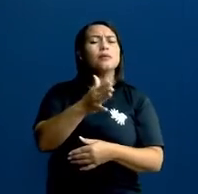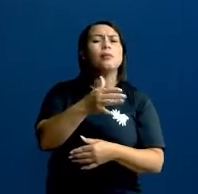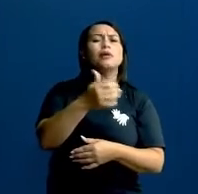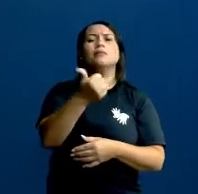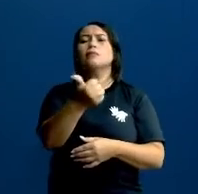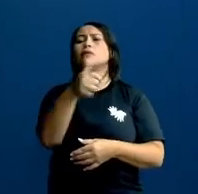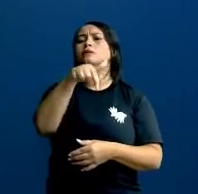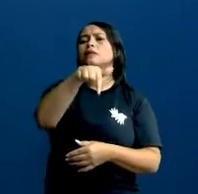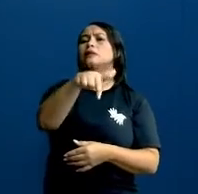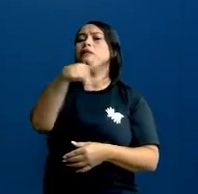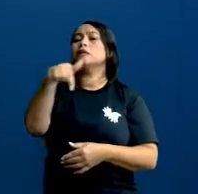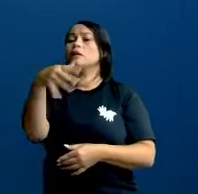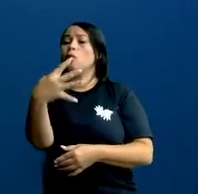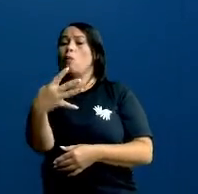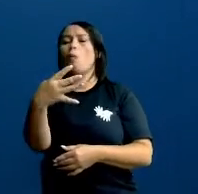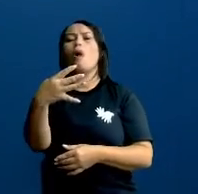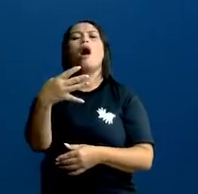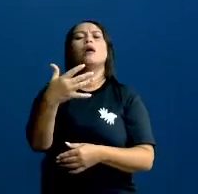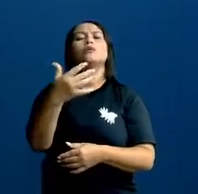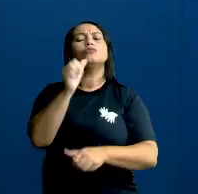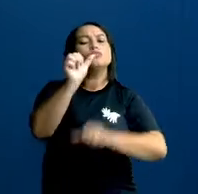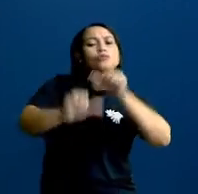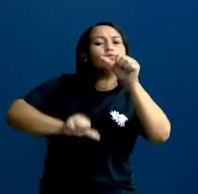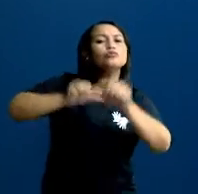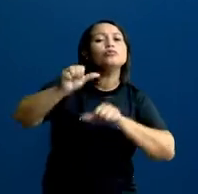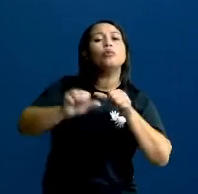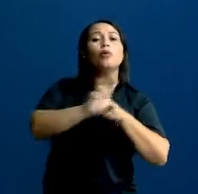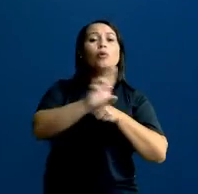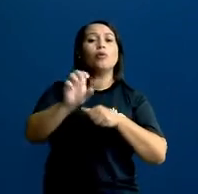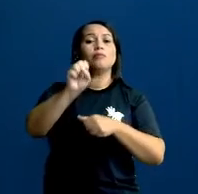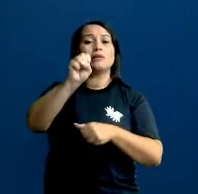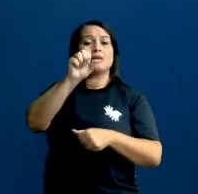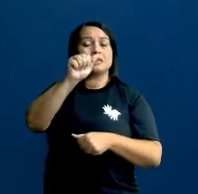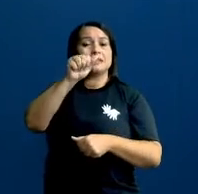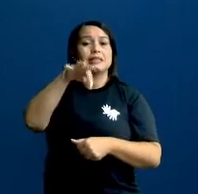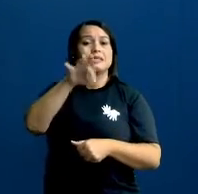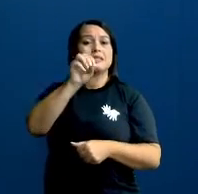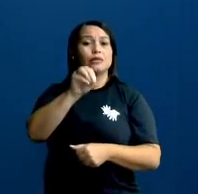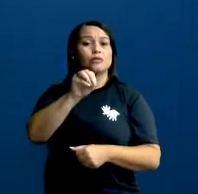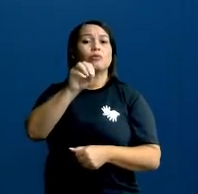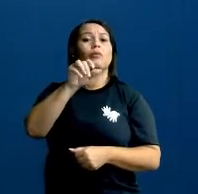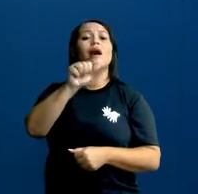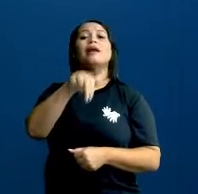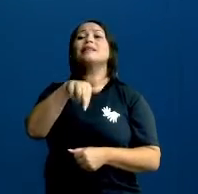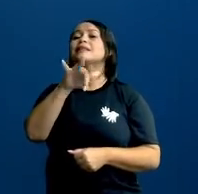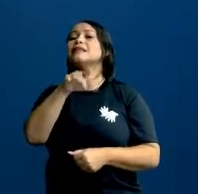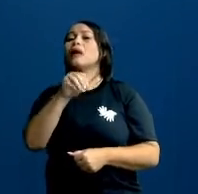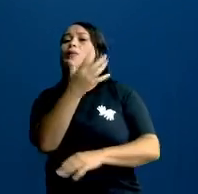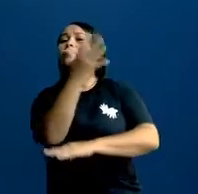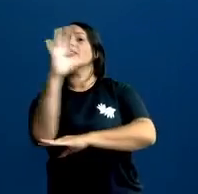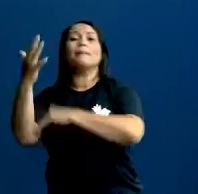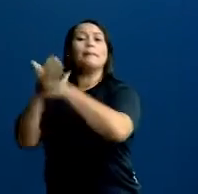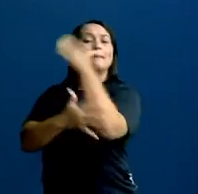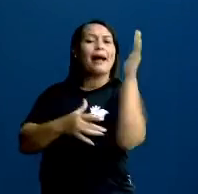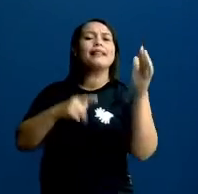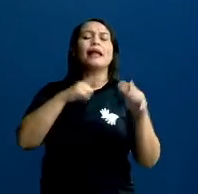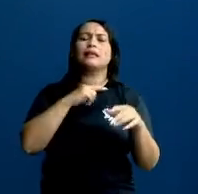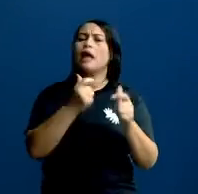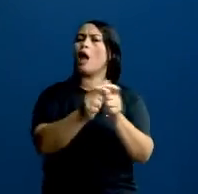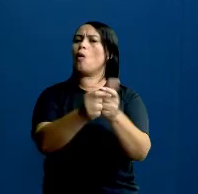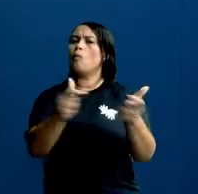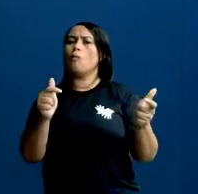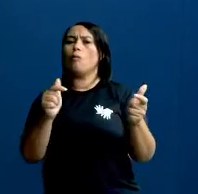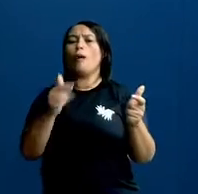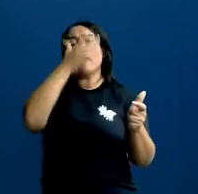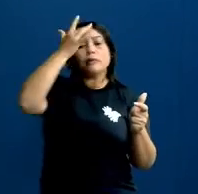de 1774, passa a ser denominada Santo Antão da Mata, e é aí onde tem essa população estimada